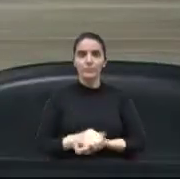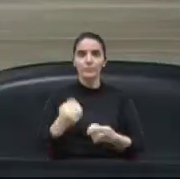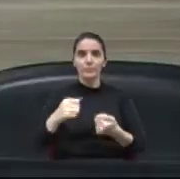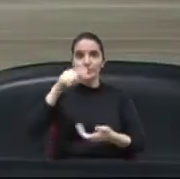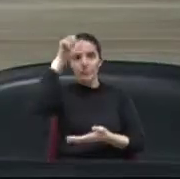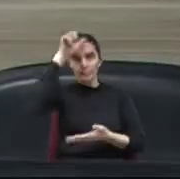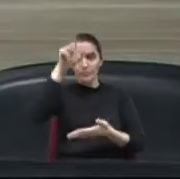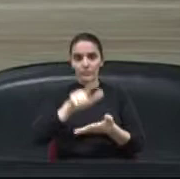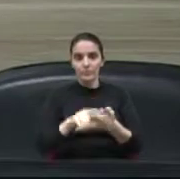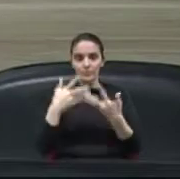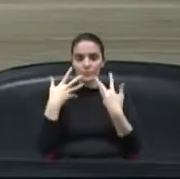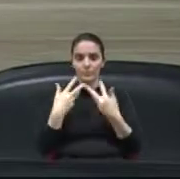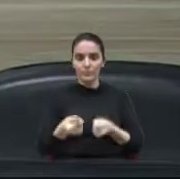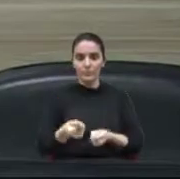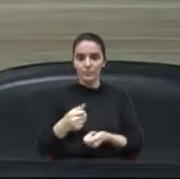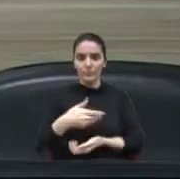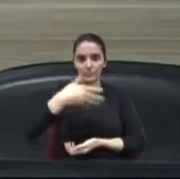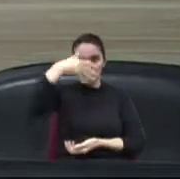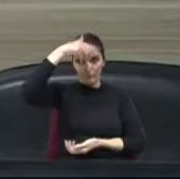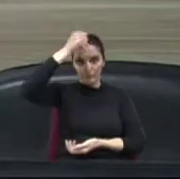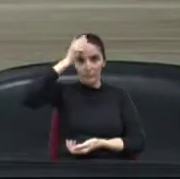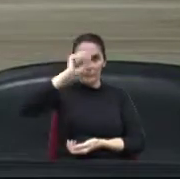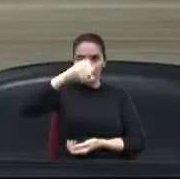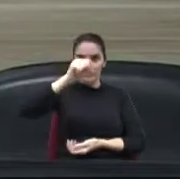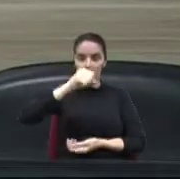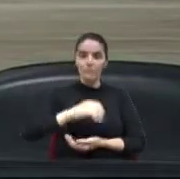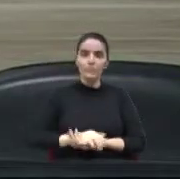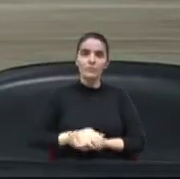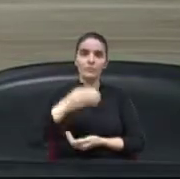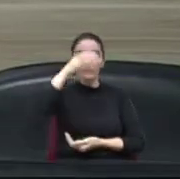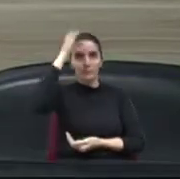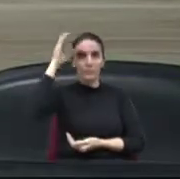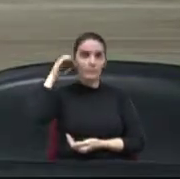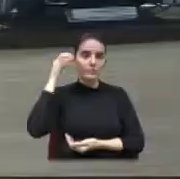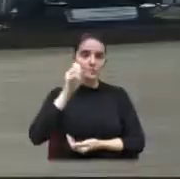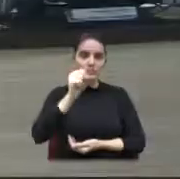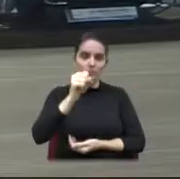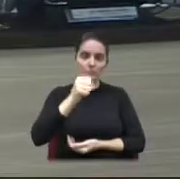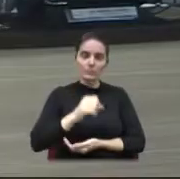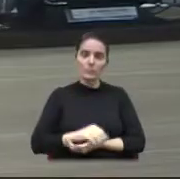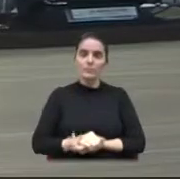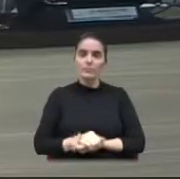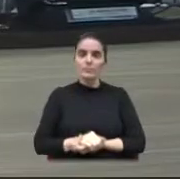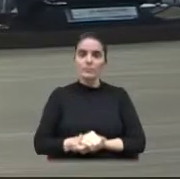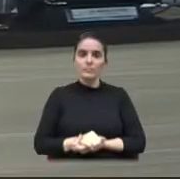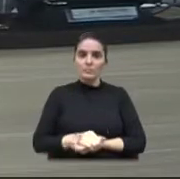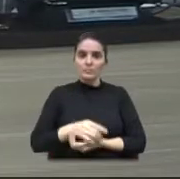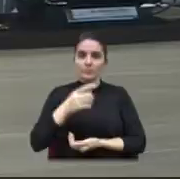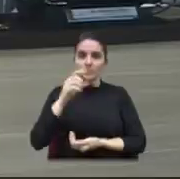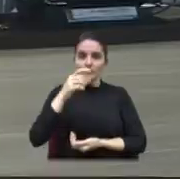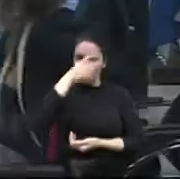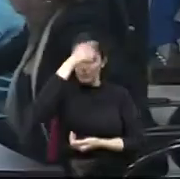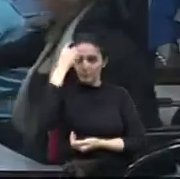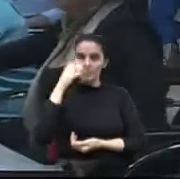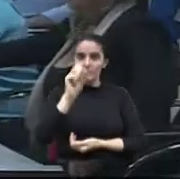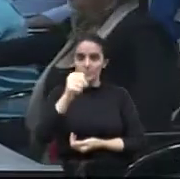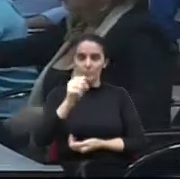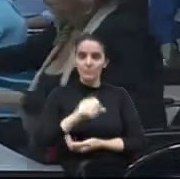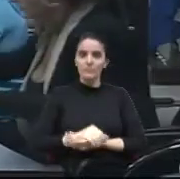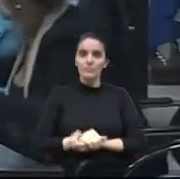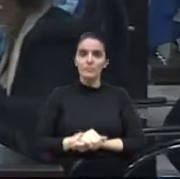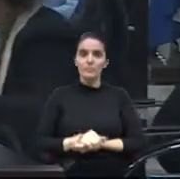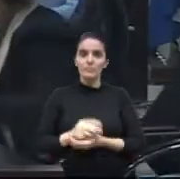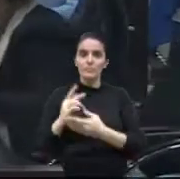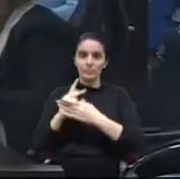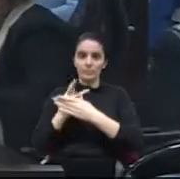da anuência dos líderes. Toninho Franco. Sim, presidente. Carolina Pontes. Sim, presidente. Marco Xavier. Sim, presidente.